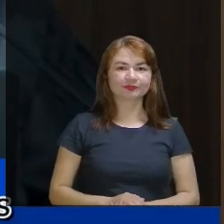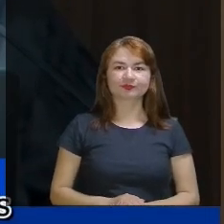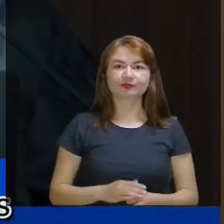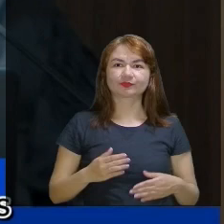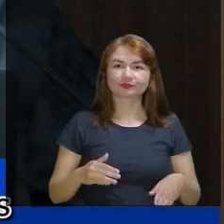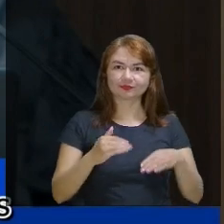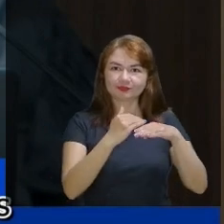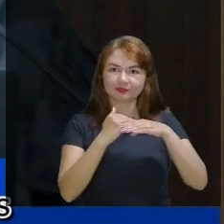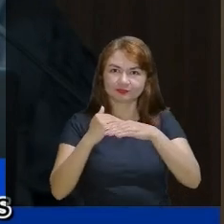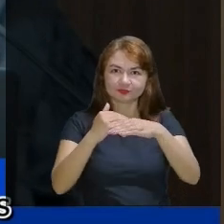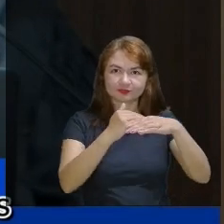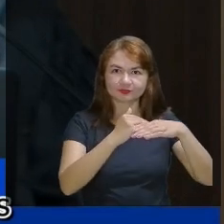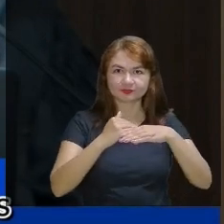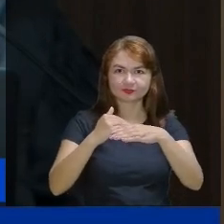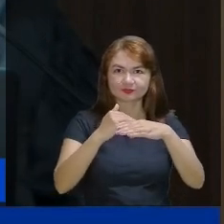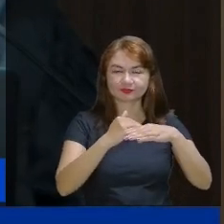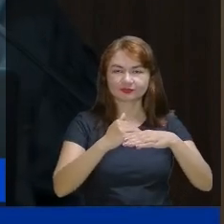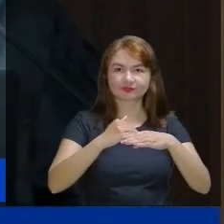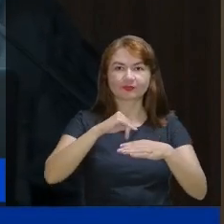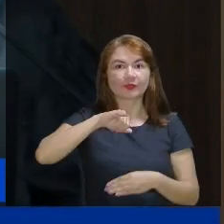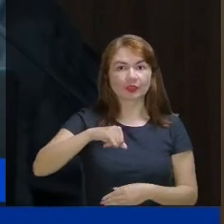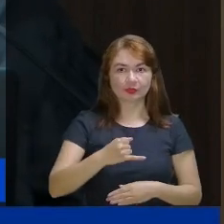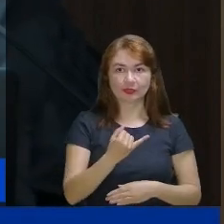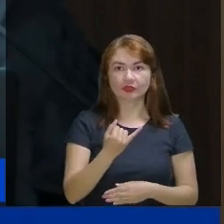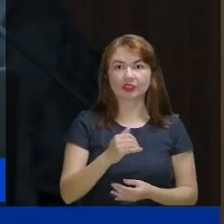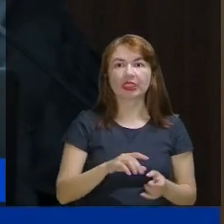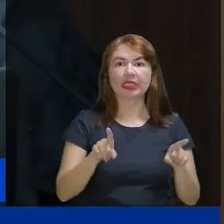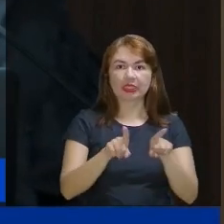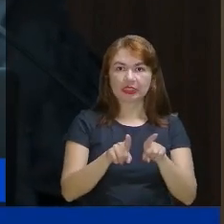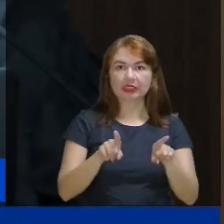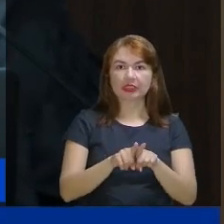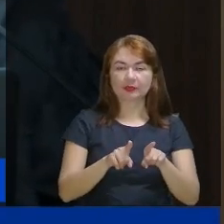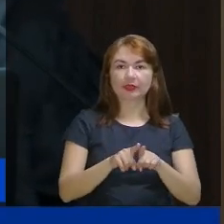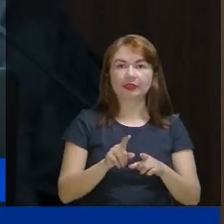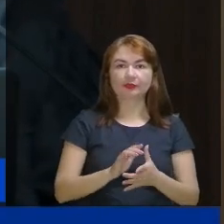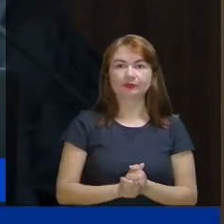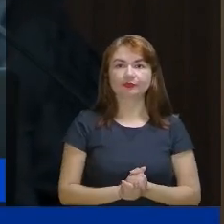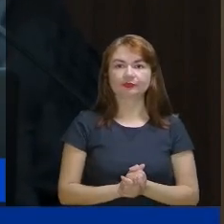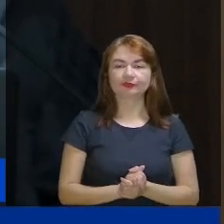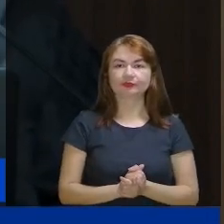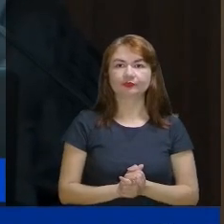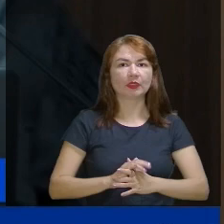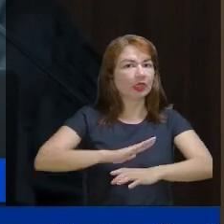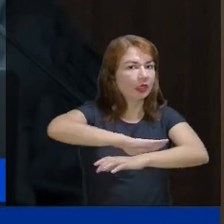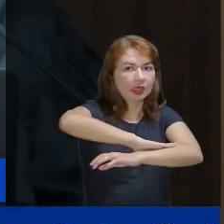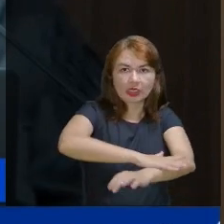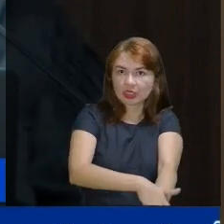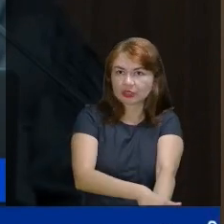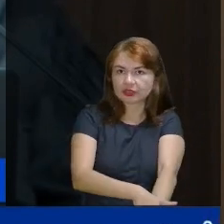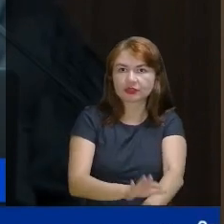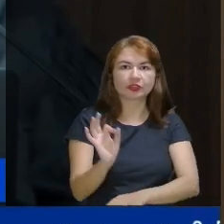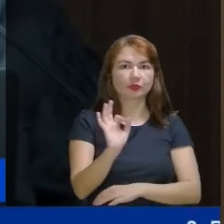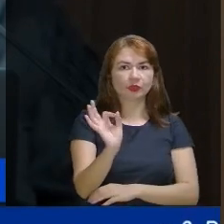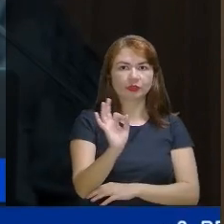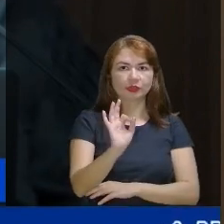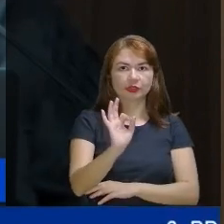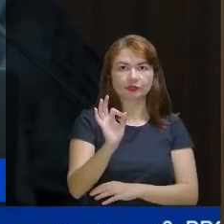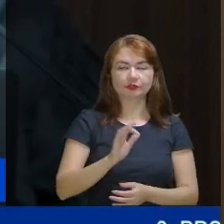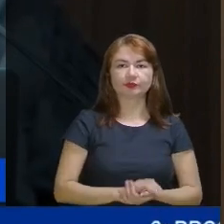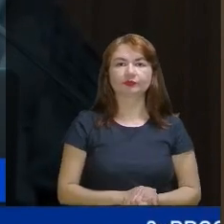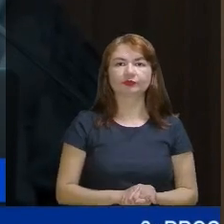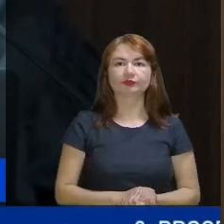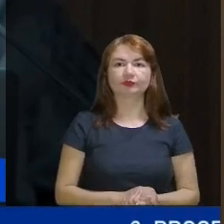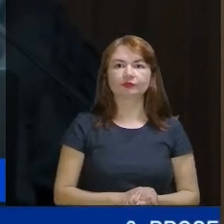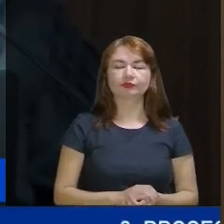e equidade de oportunidade e da não discriminação de qualquer natureza. Atende também ao disposto na